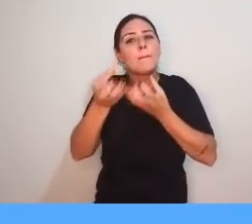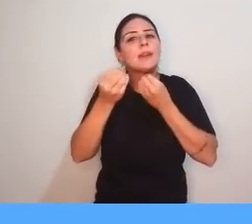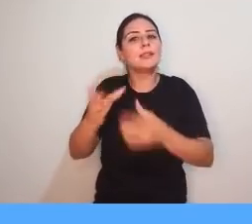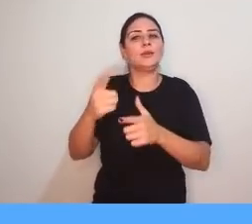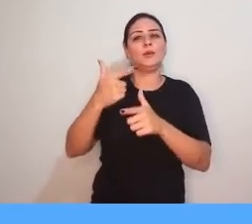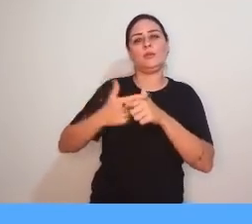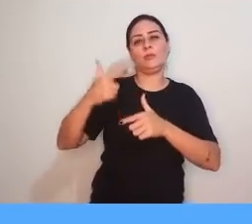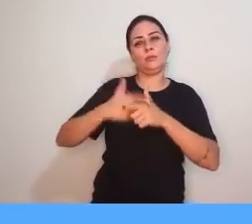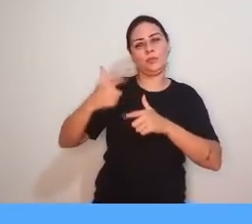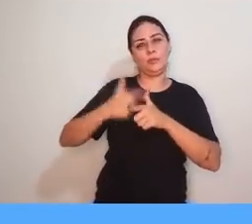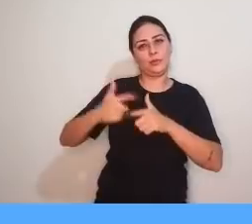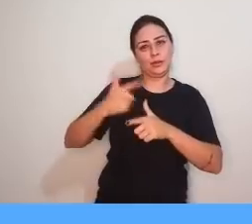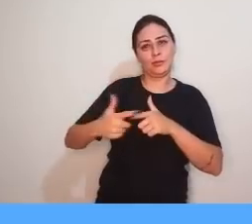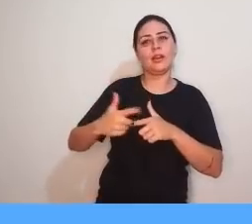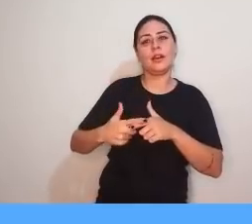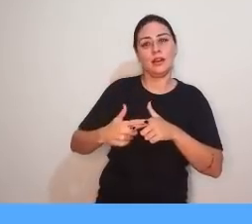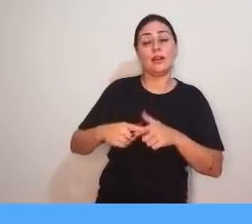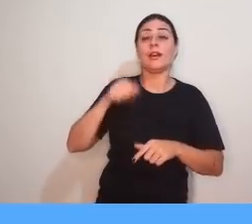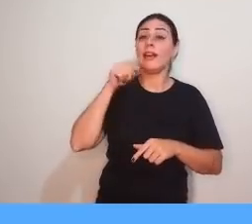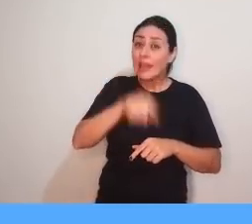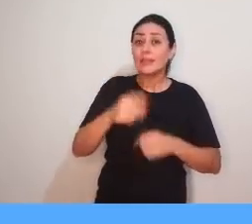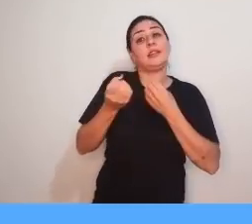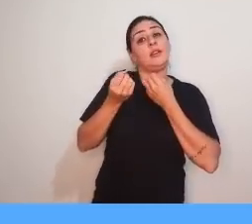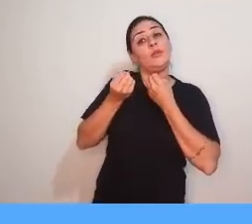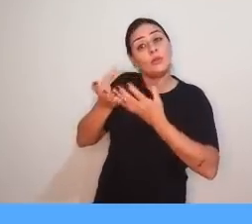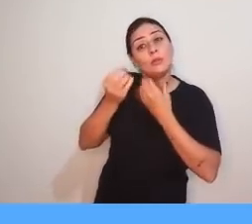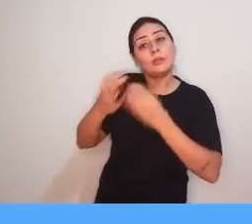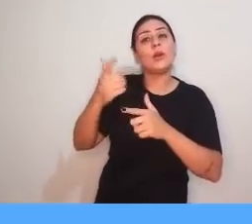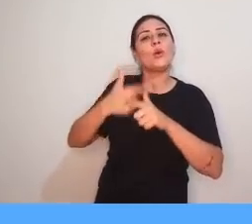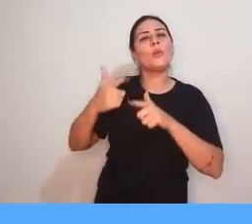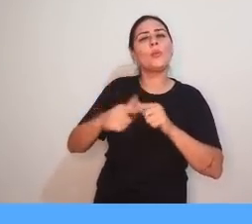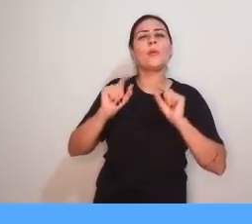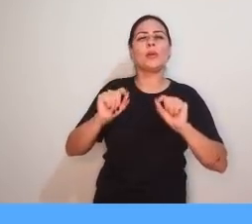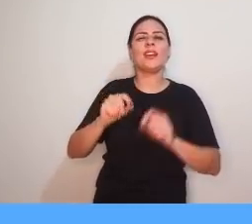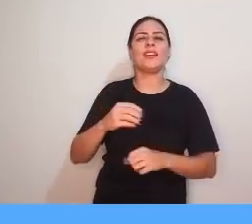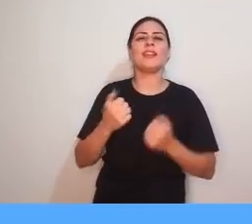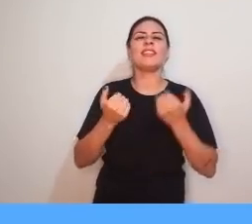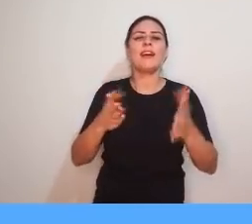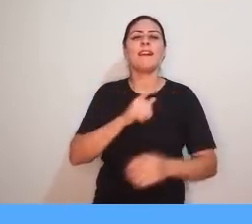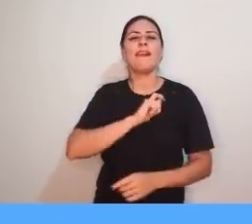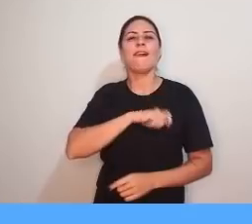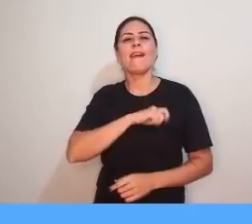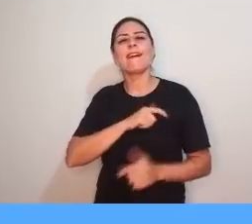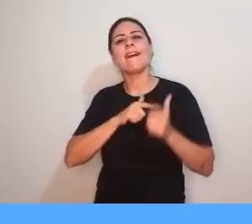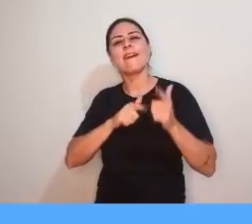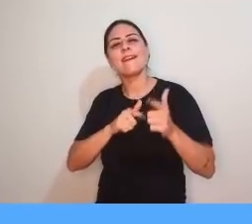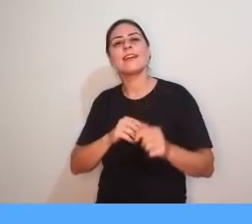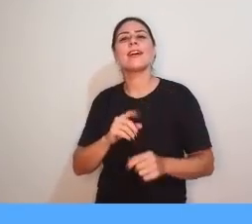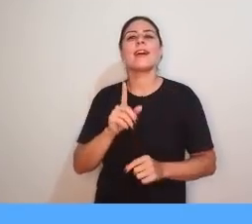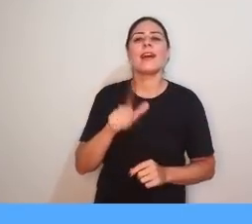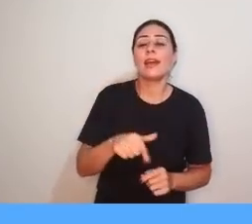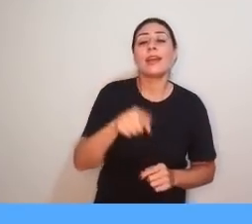problematizadora que o docente trará, ela vai instigar o aluno agora a olhar aquela realidade constatada sobre agora